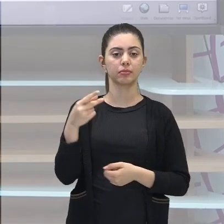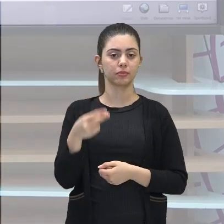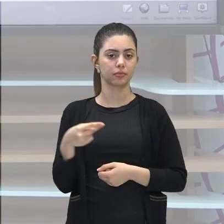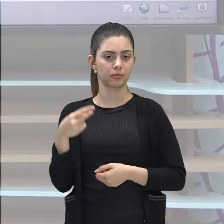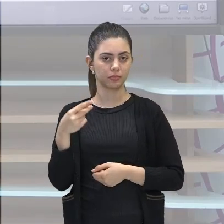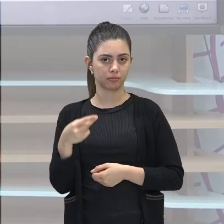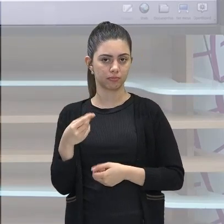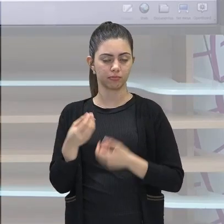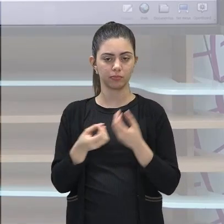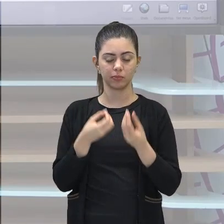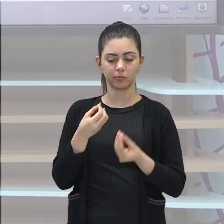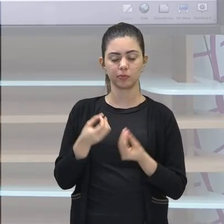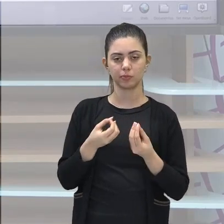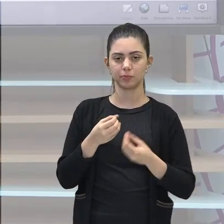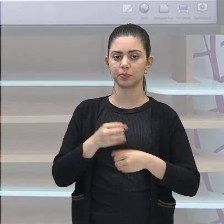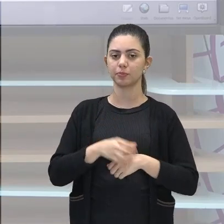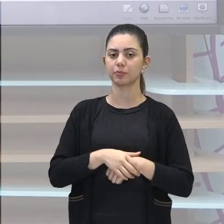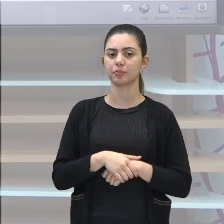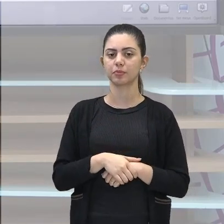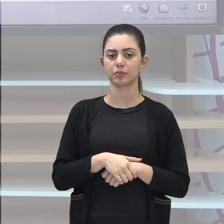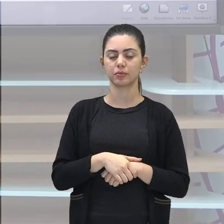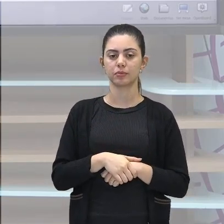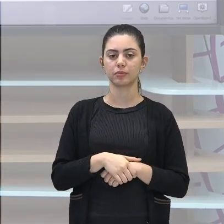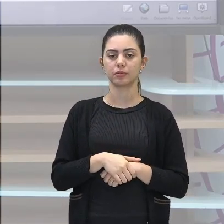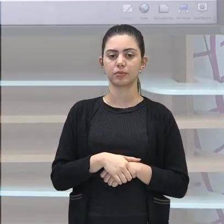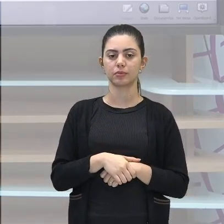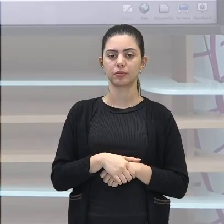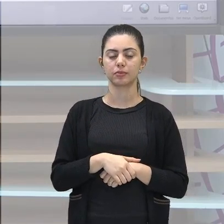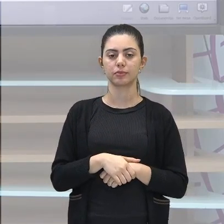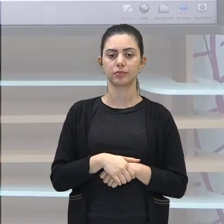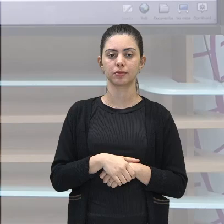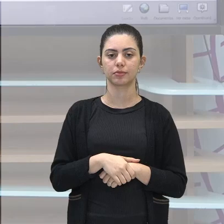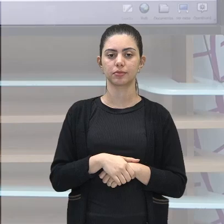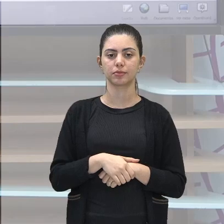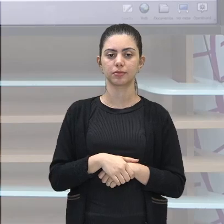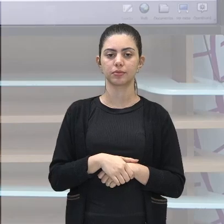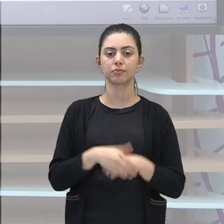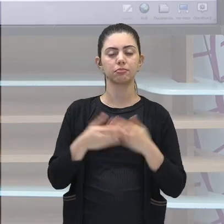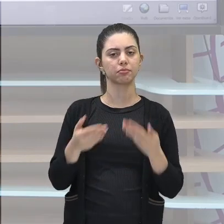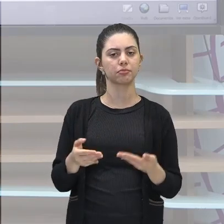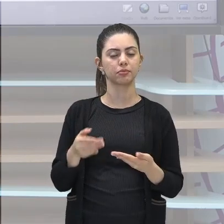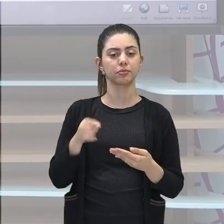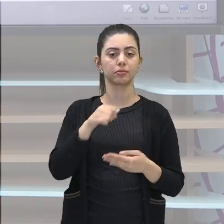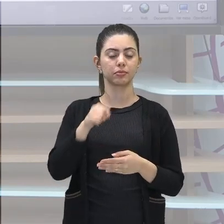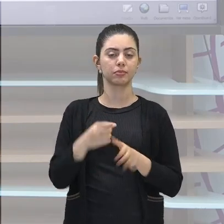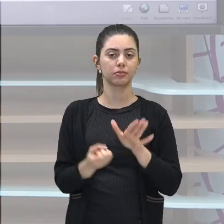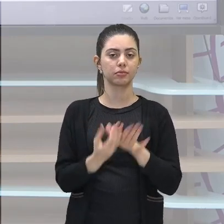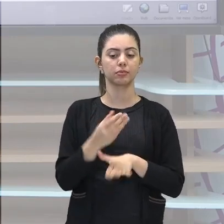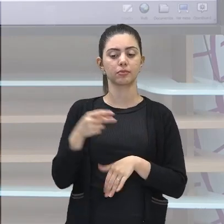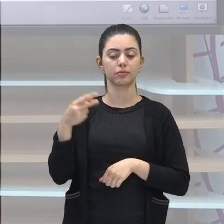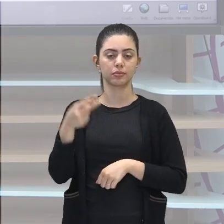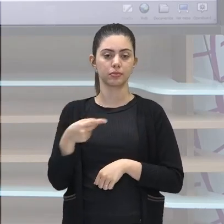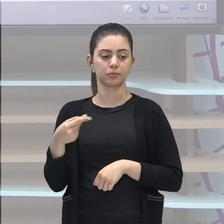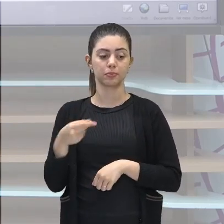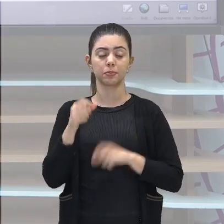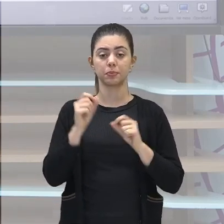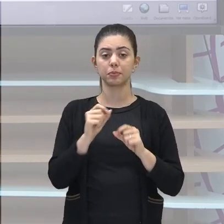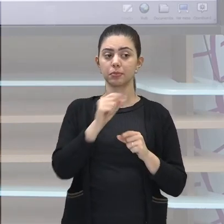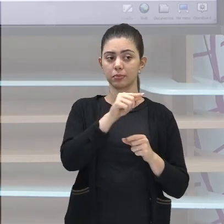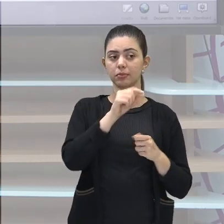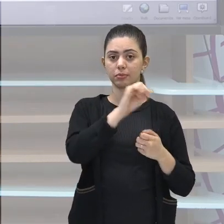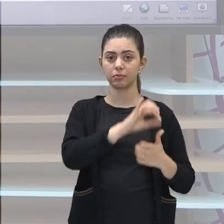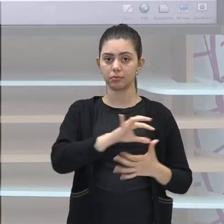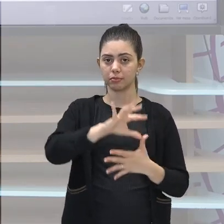era-se vendida, né, a ideologia que o continente